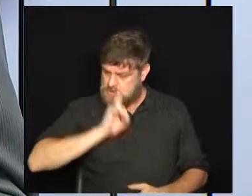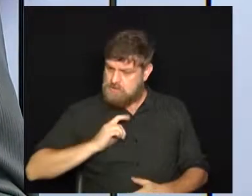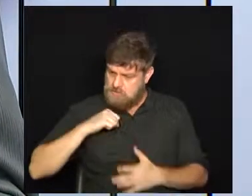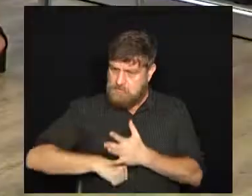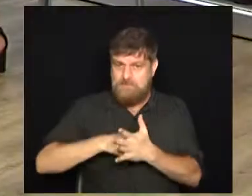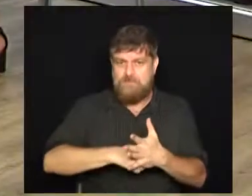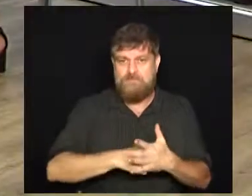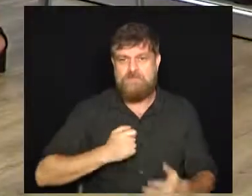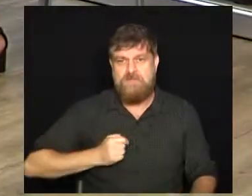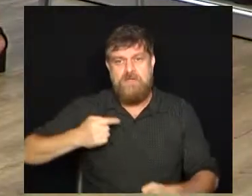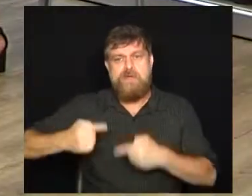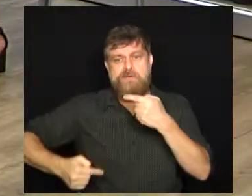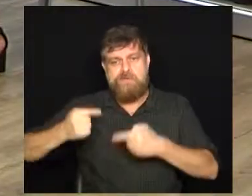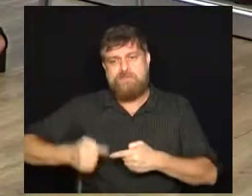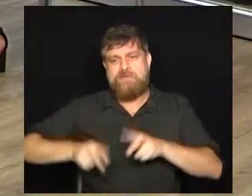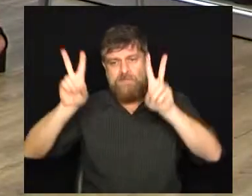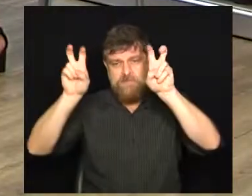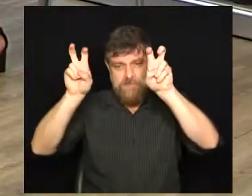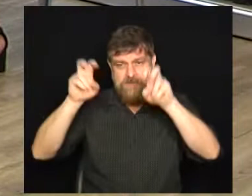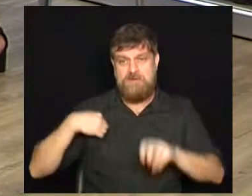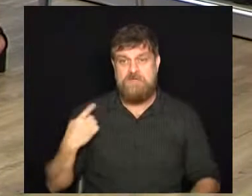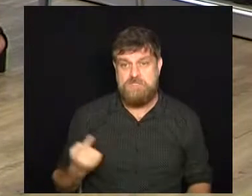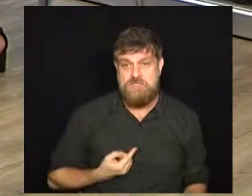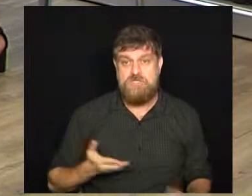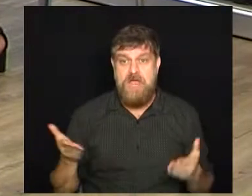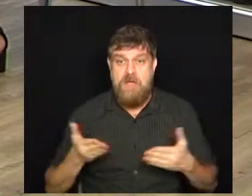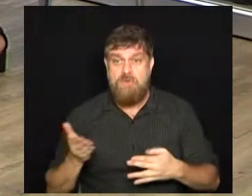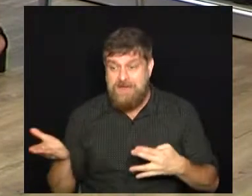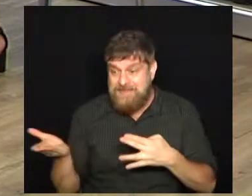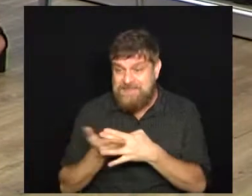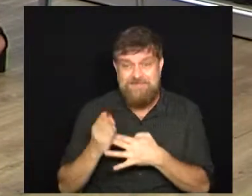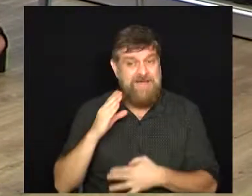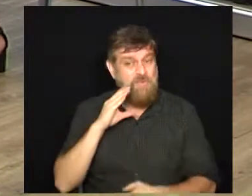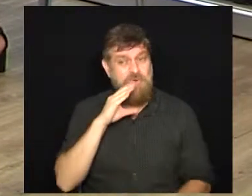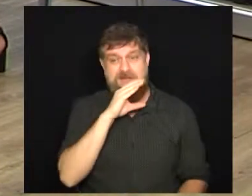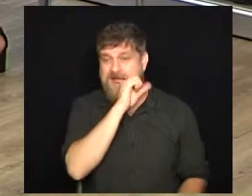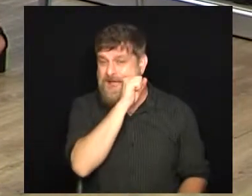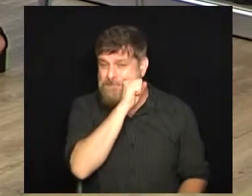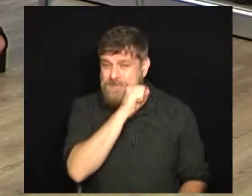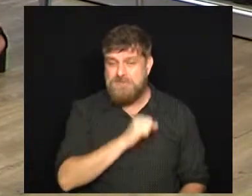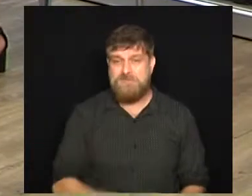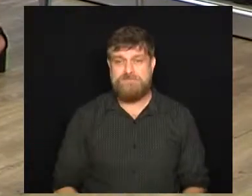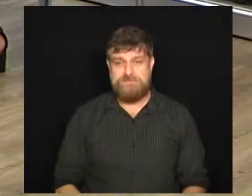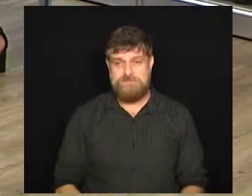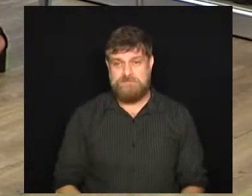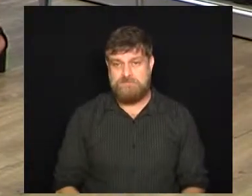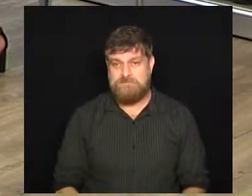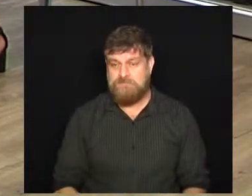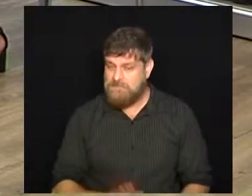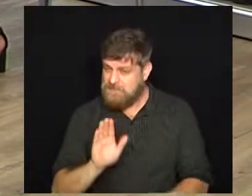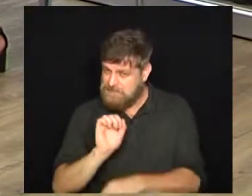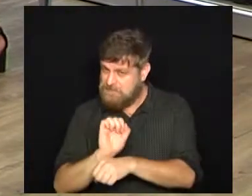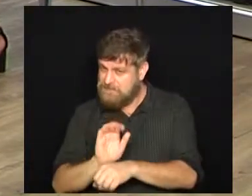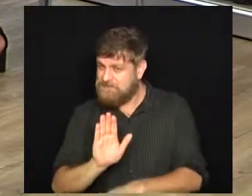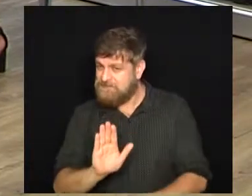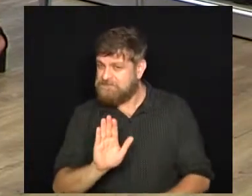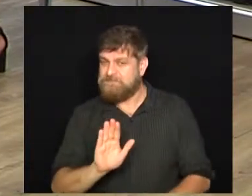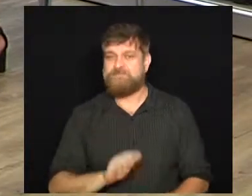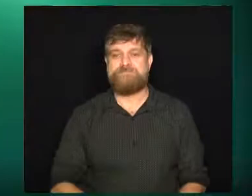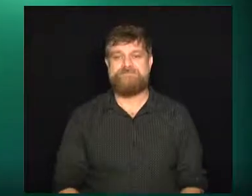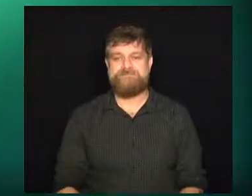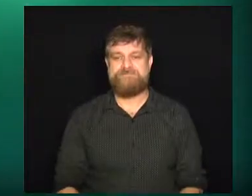tem muito que falar sobre esse assunto, mas agora a gente vai para um breve intervalo, rapidinho, então não saia daí.